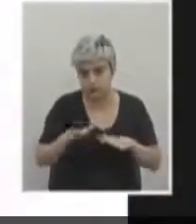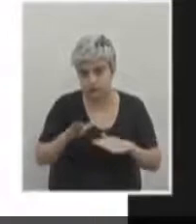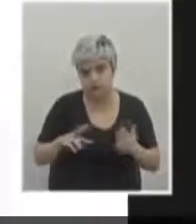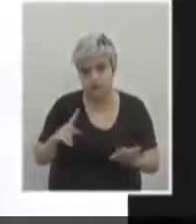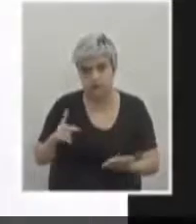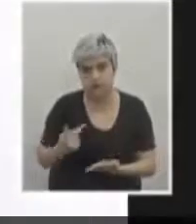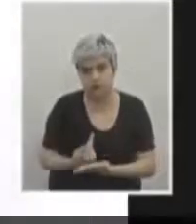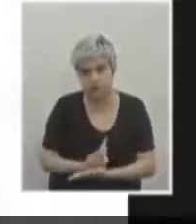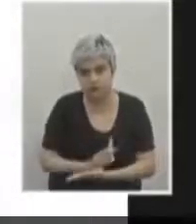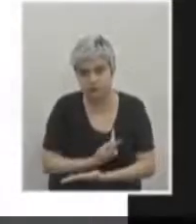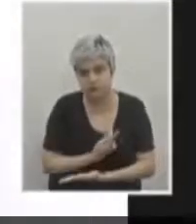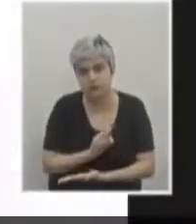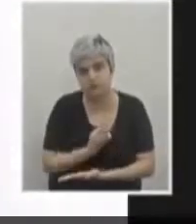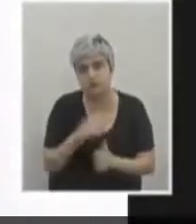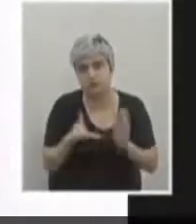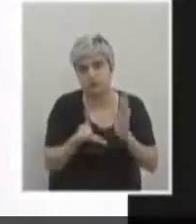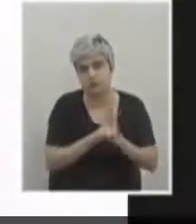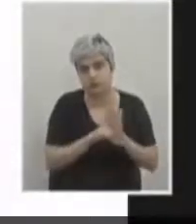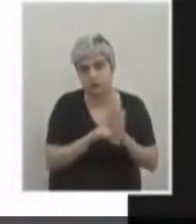artigo 35 da